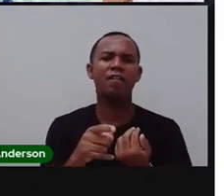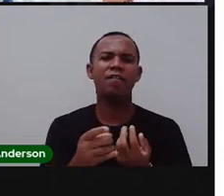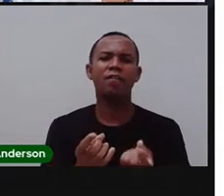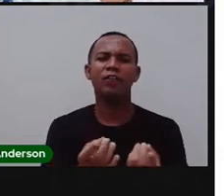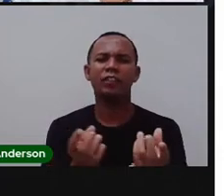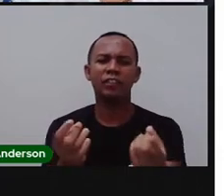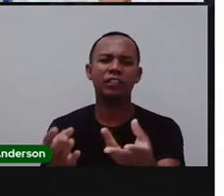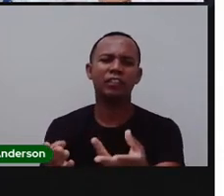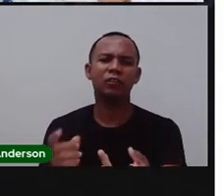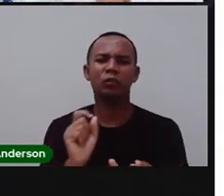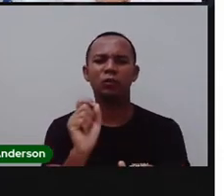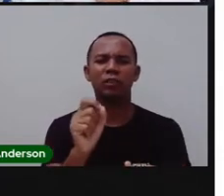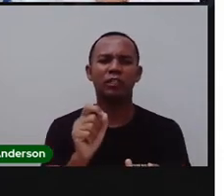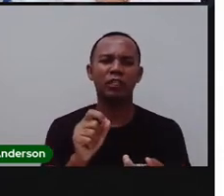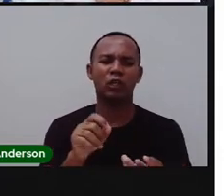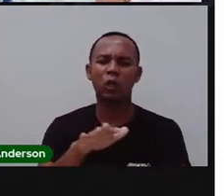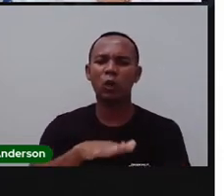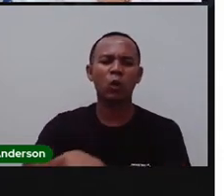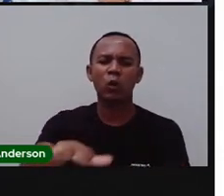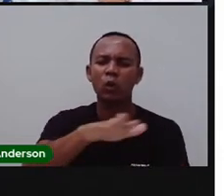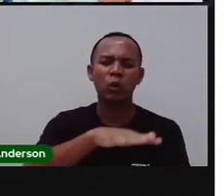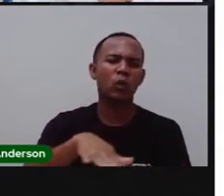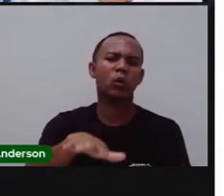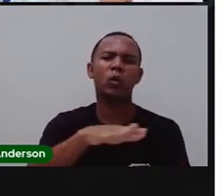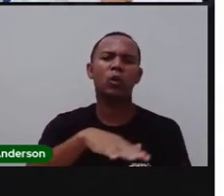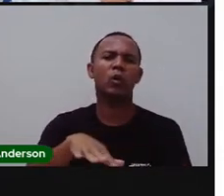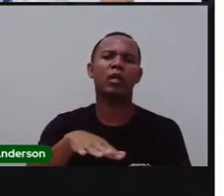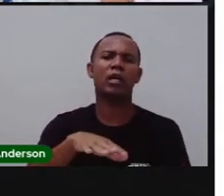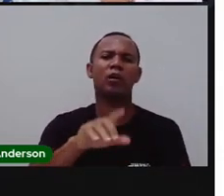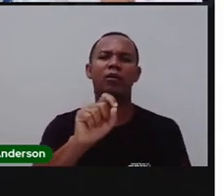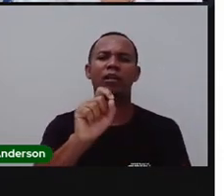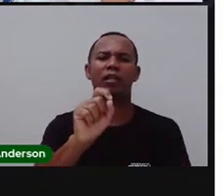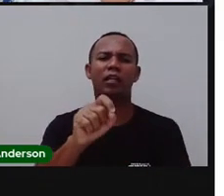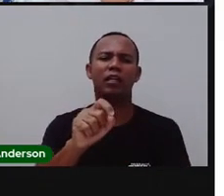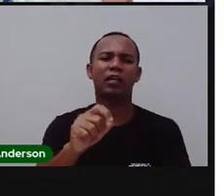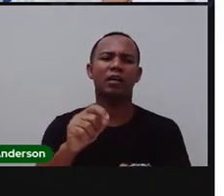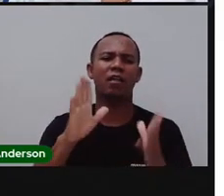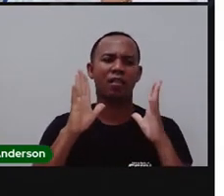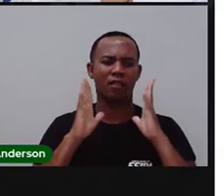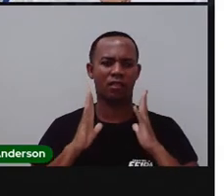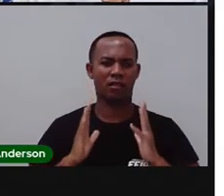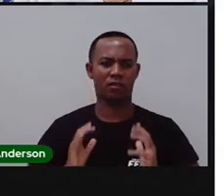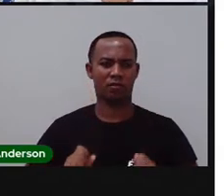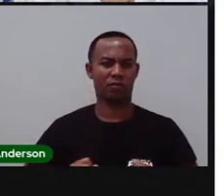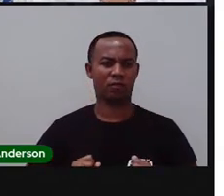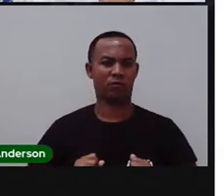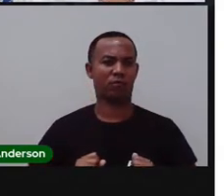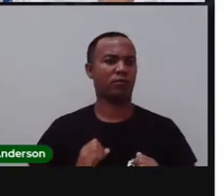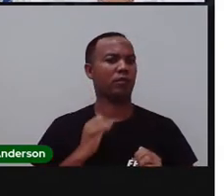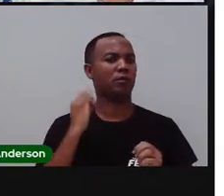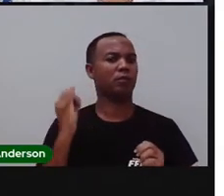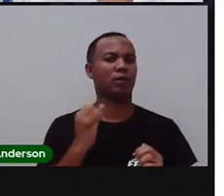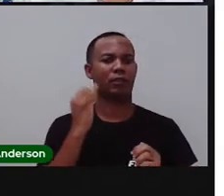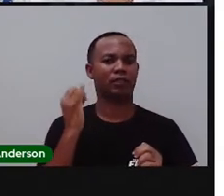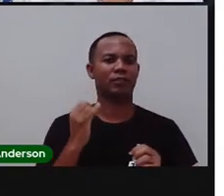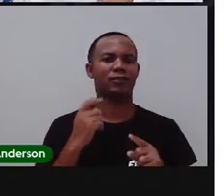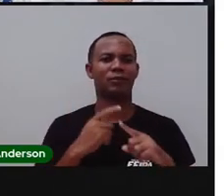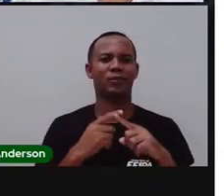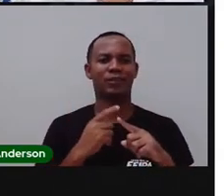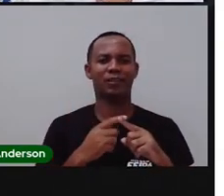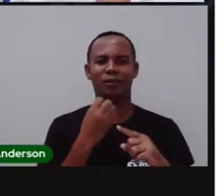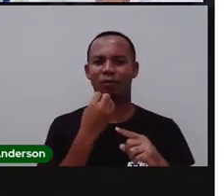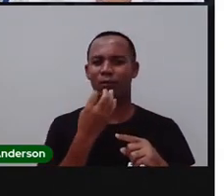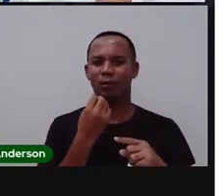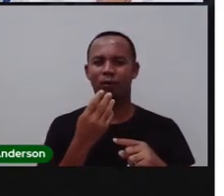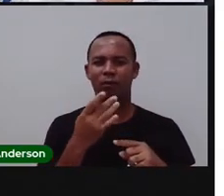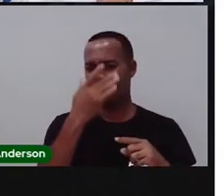feira, essa ideia de manter o local limpo. Porque se a gente mantém um local limpo, é um local muito mais agradável para se